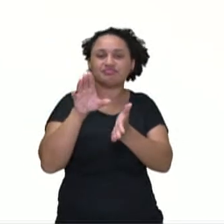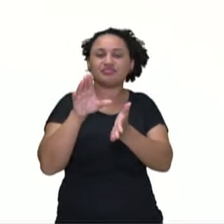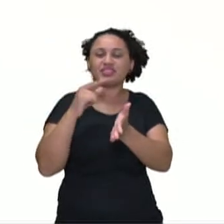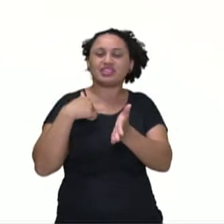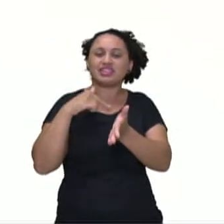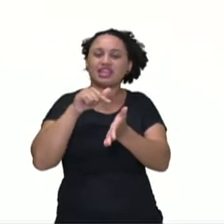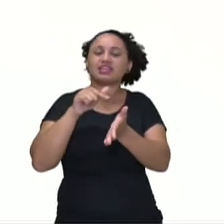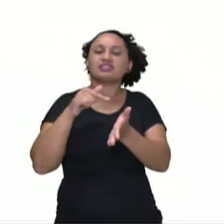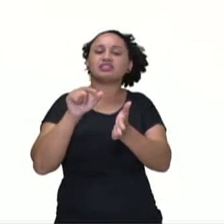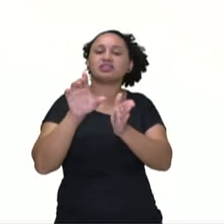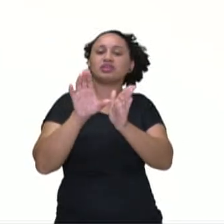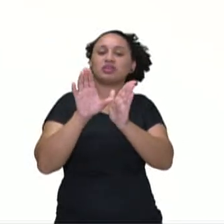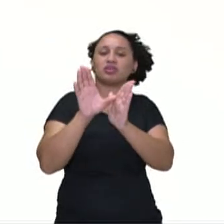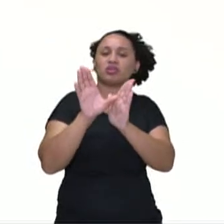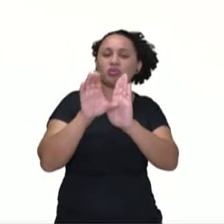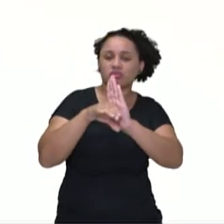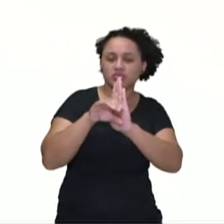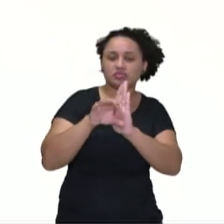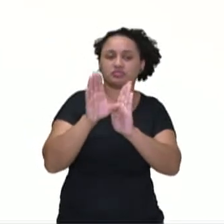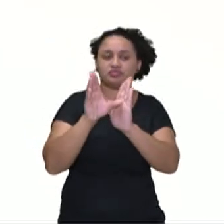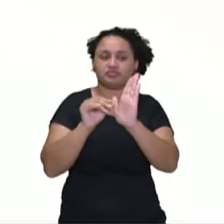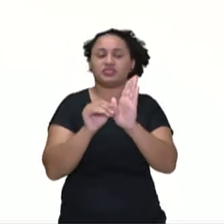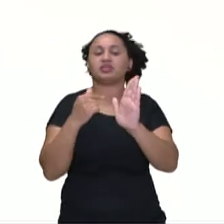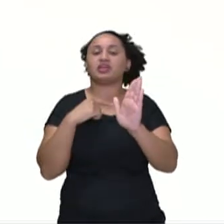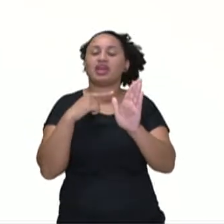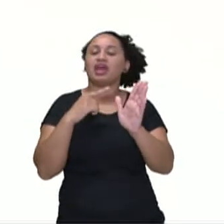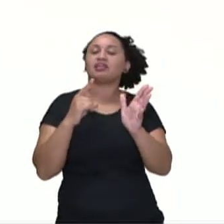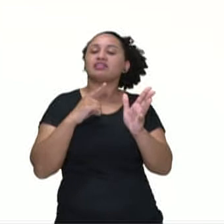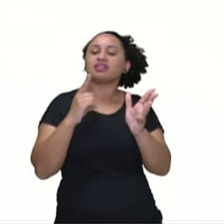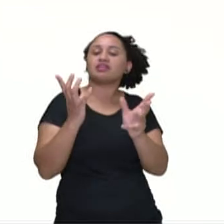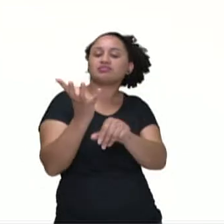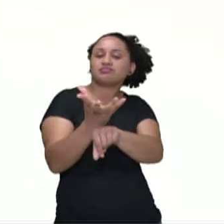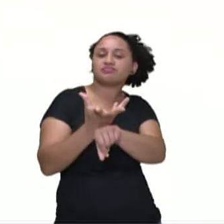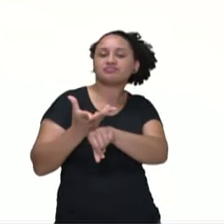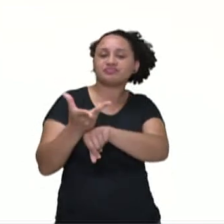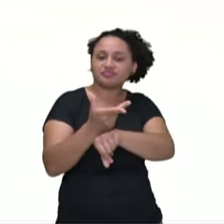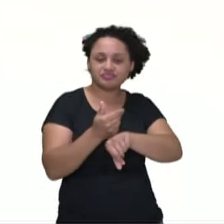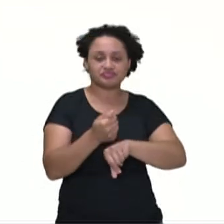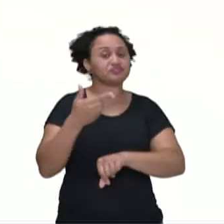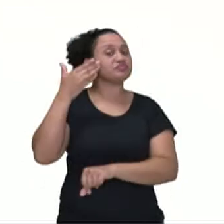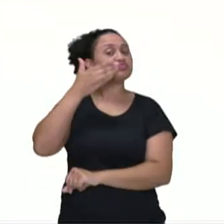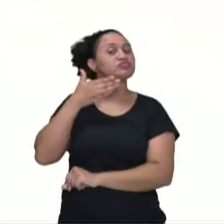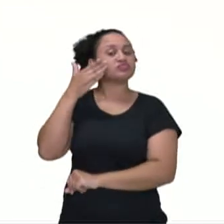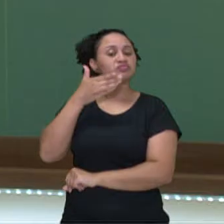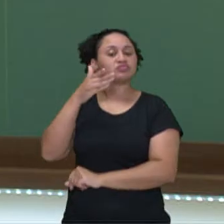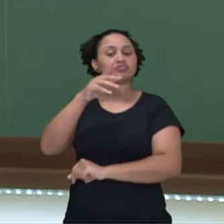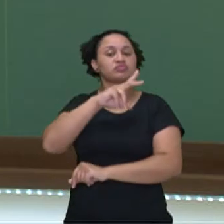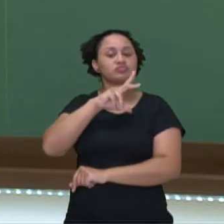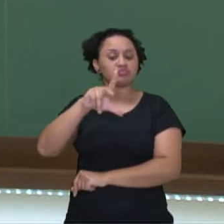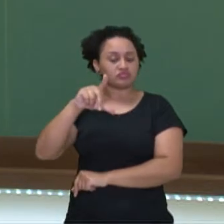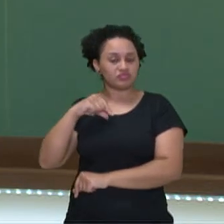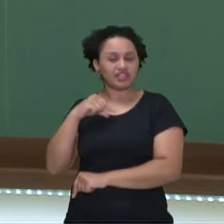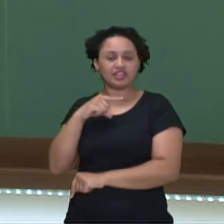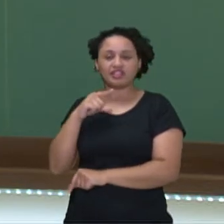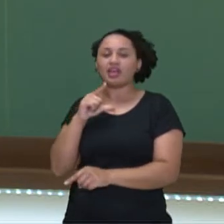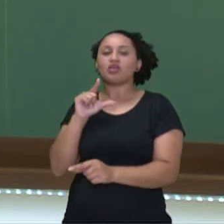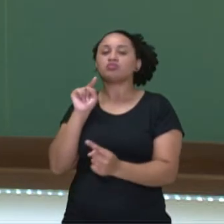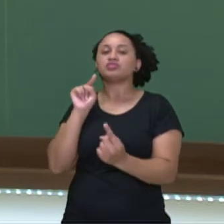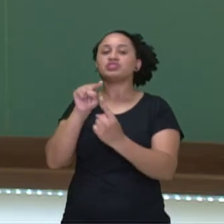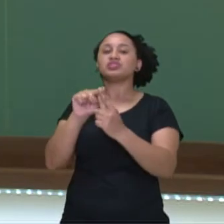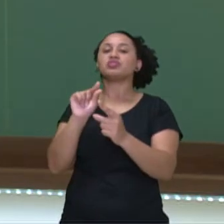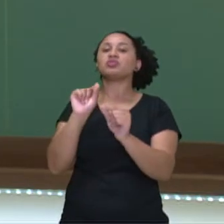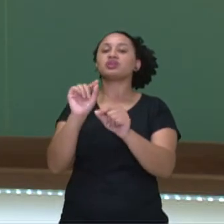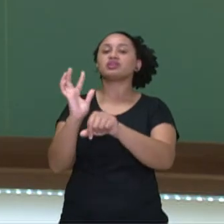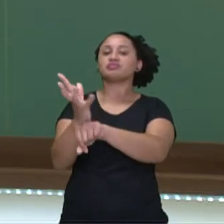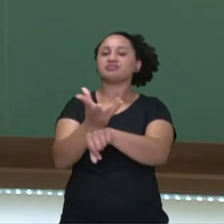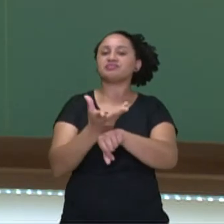que ele se ocupa da arte da persuasão, do discurso feito em público com fins persuasivos. E